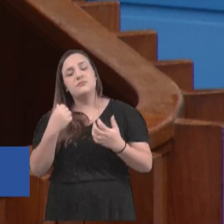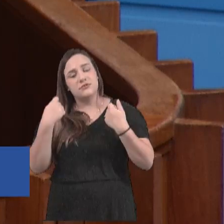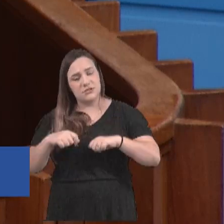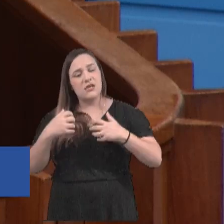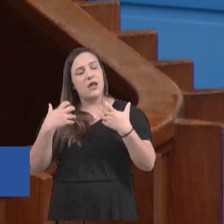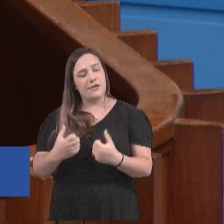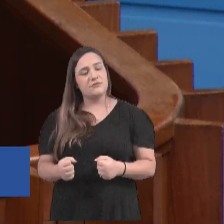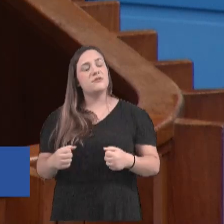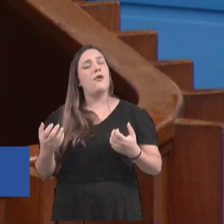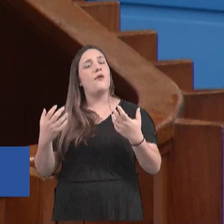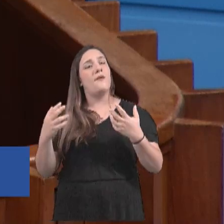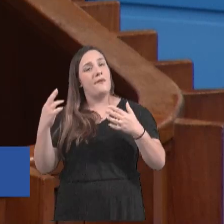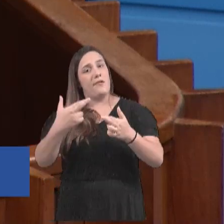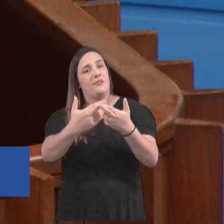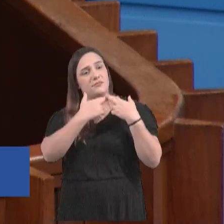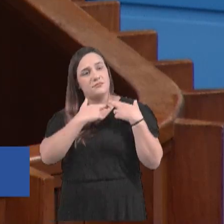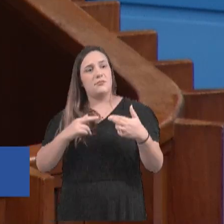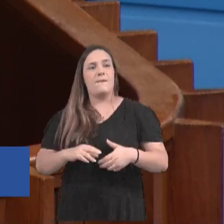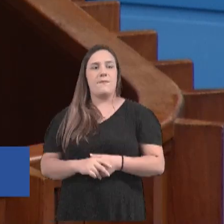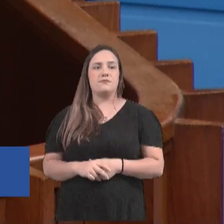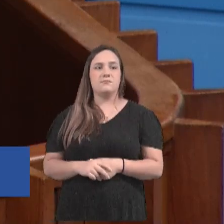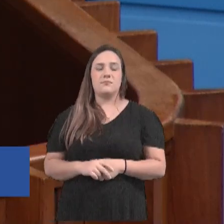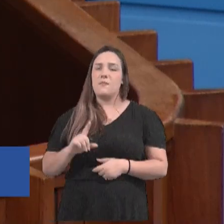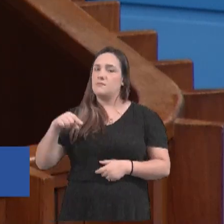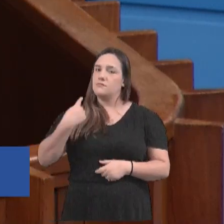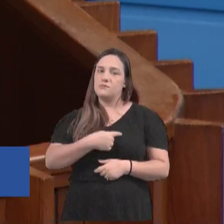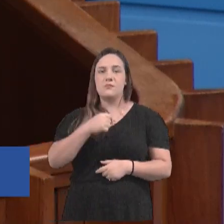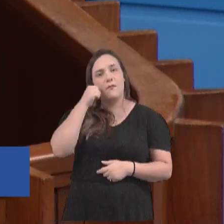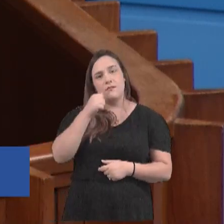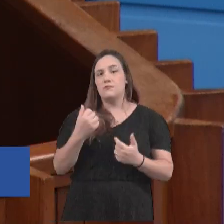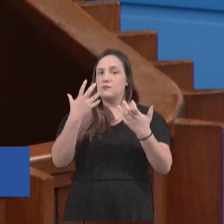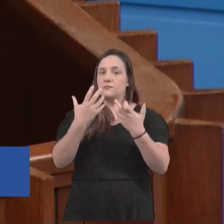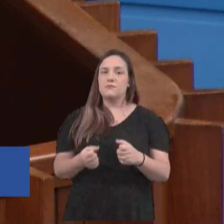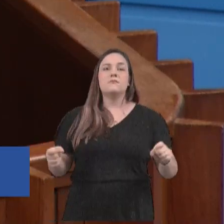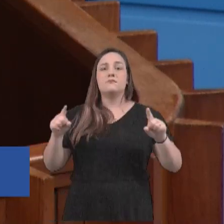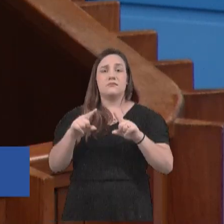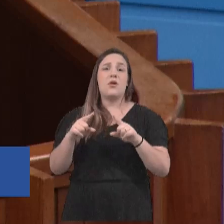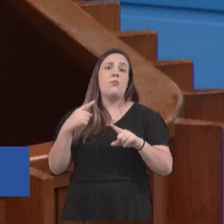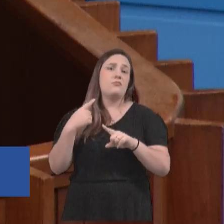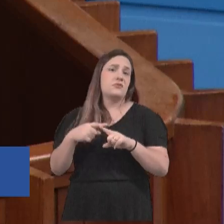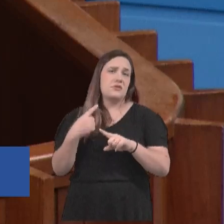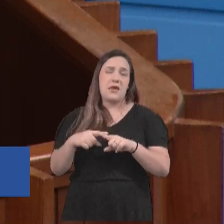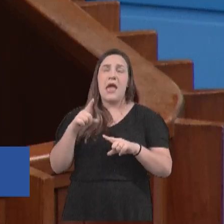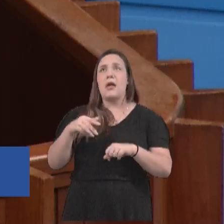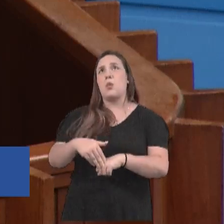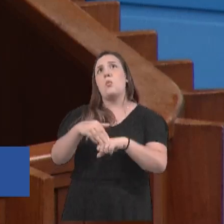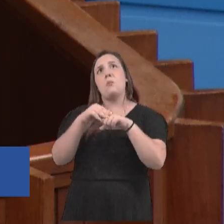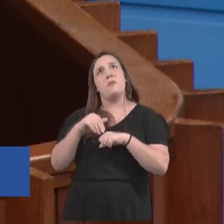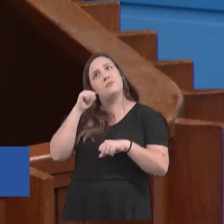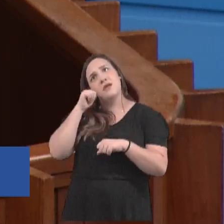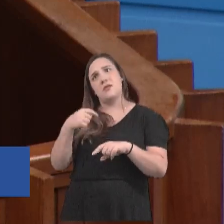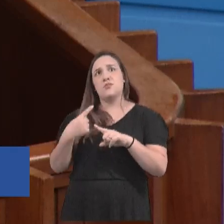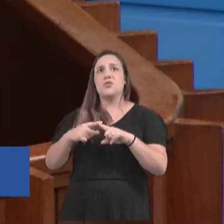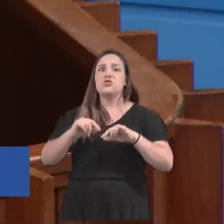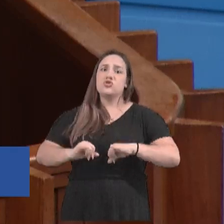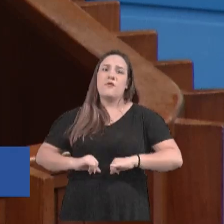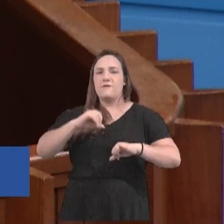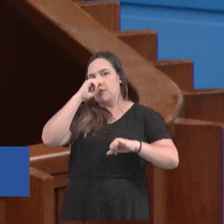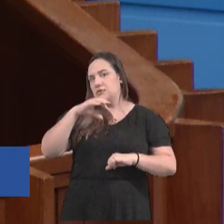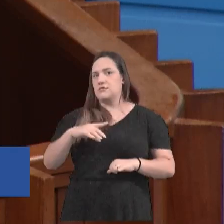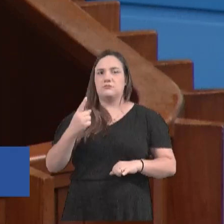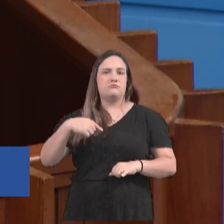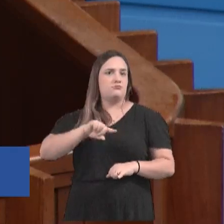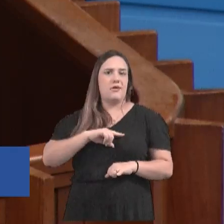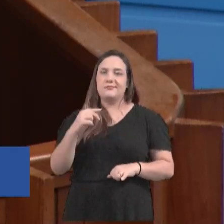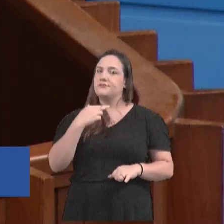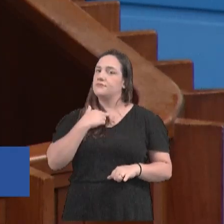relação. Nós, mulheres, não vamos aceitar mais a culpa das violências. Nós não podemos aceitar